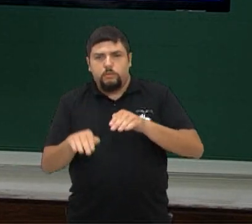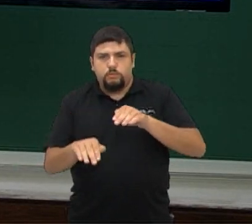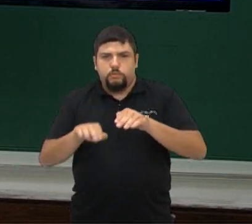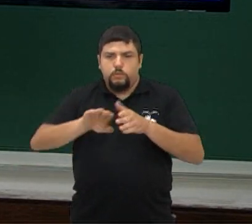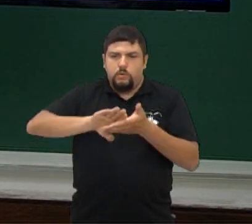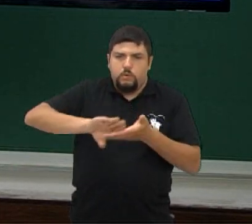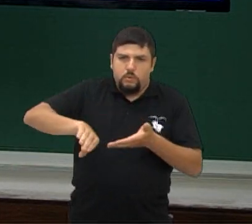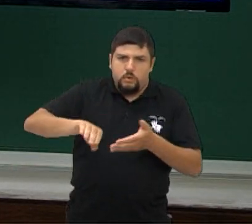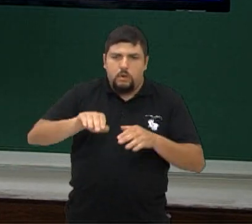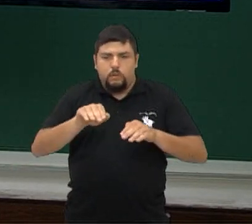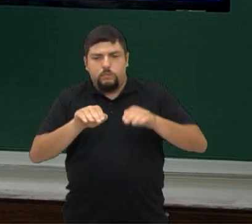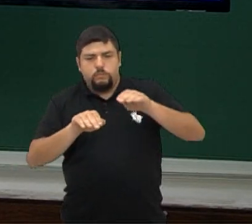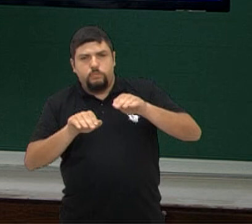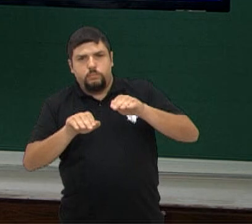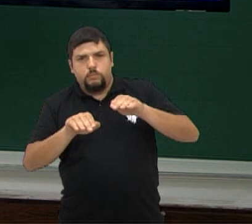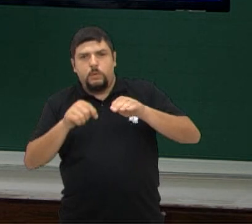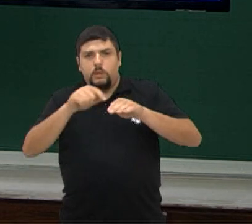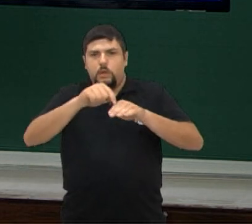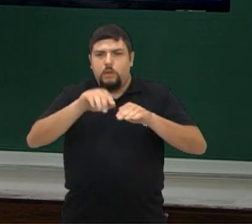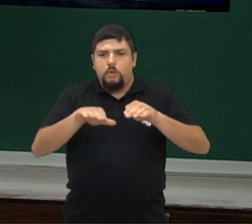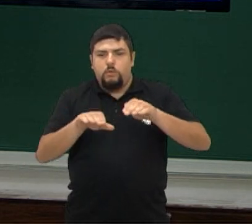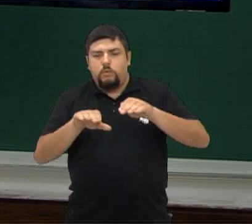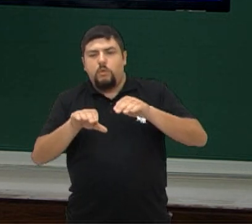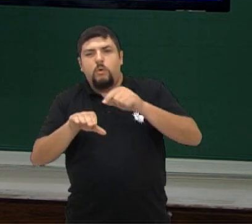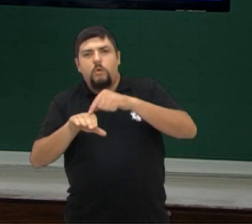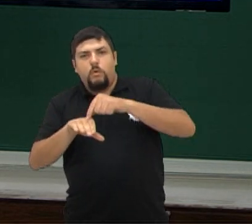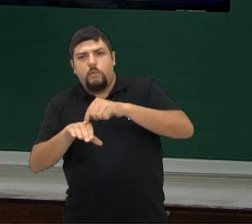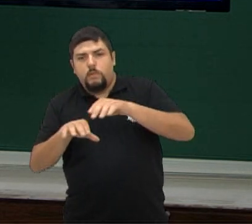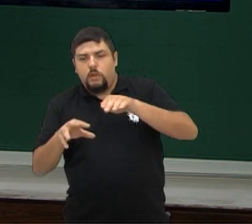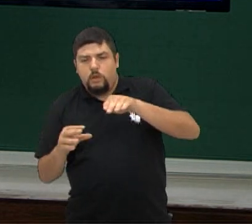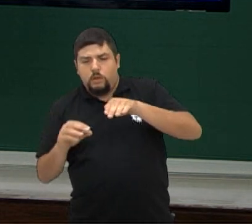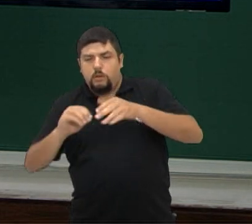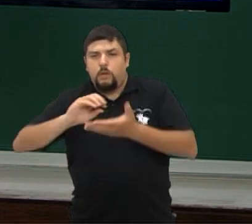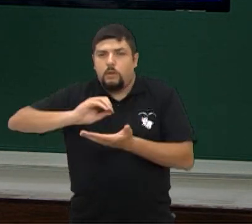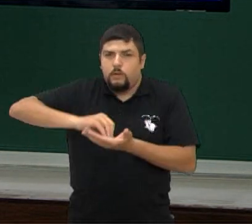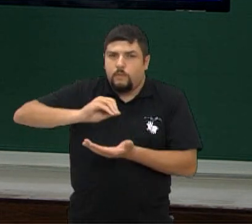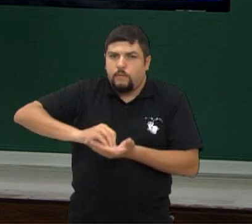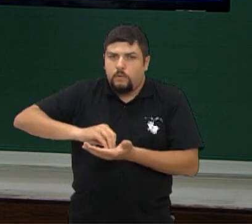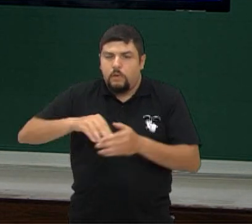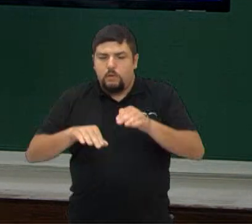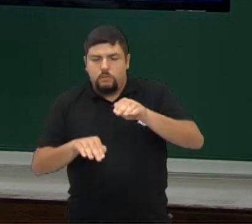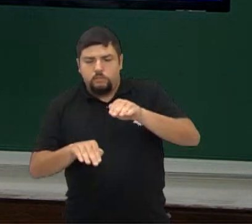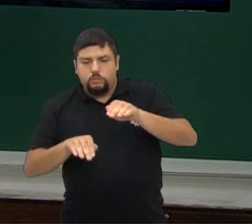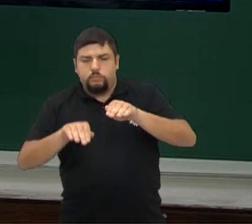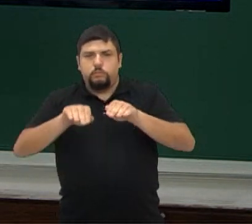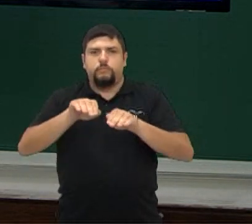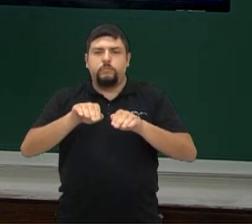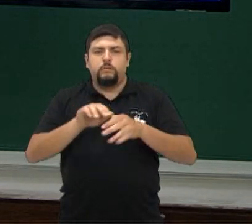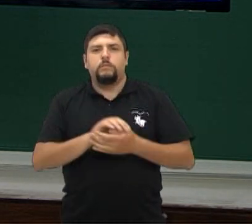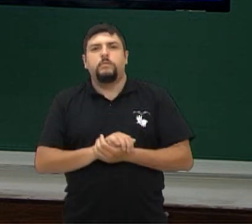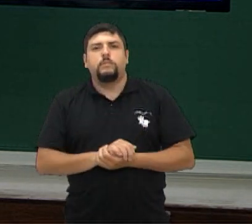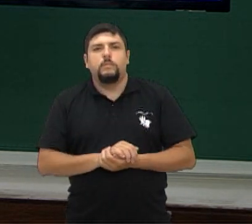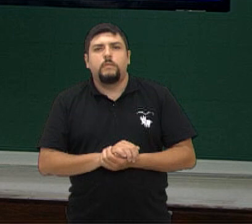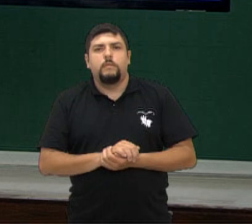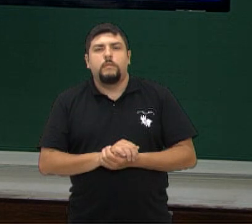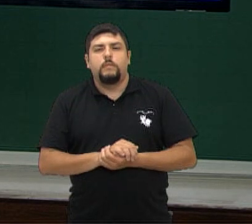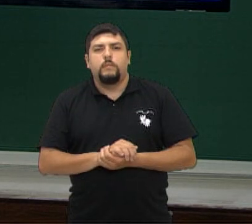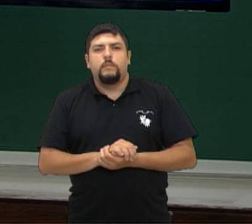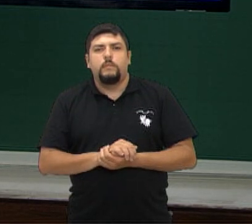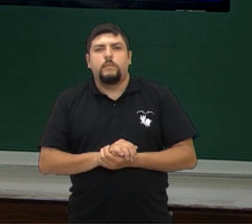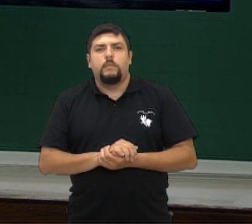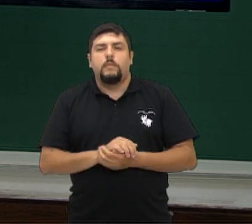seja, fazendo com que isso aqui reponha a falta desses outros, certo? Então,